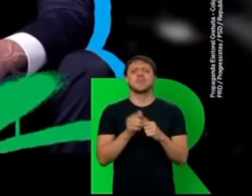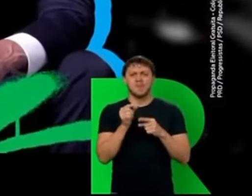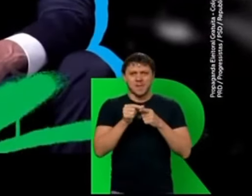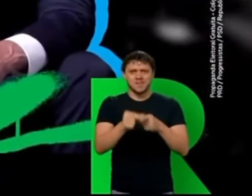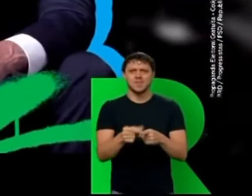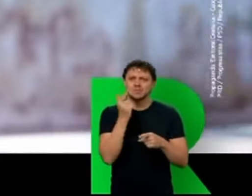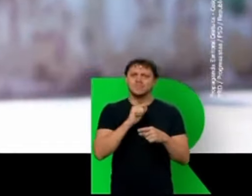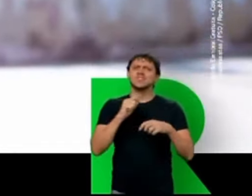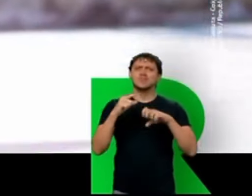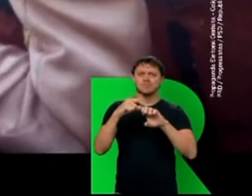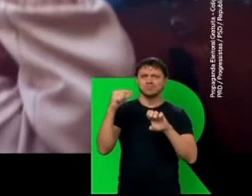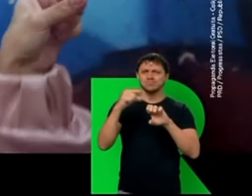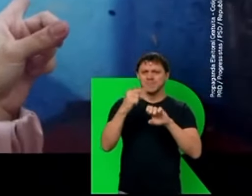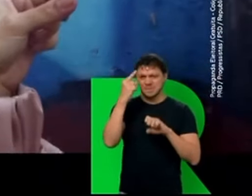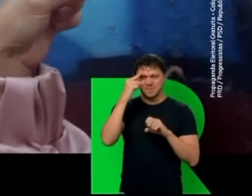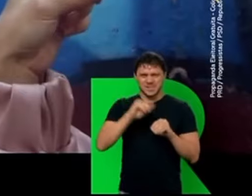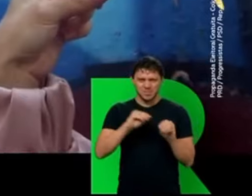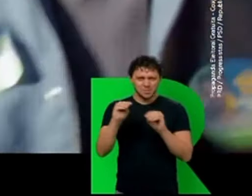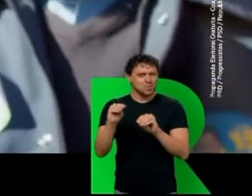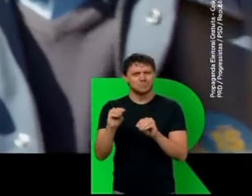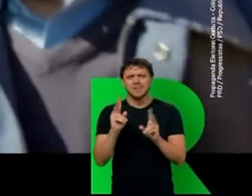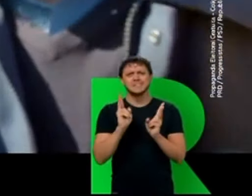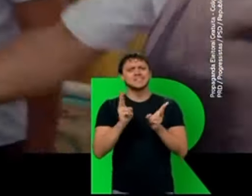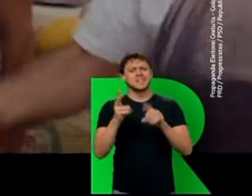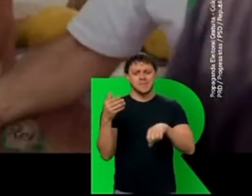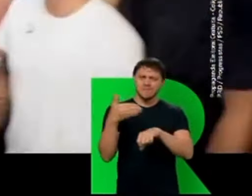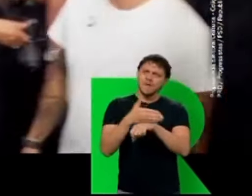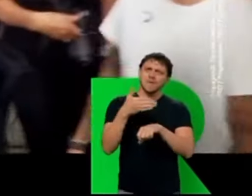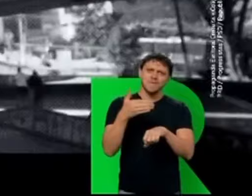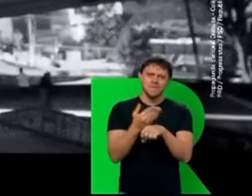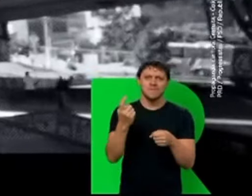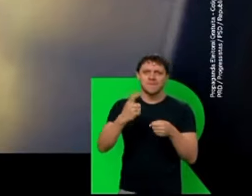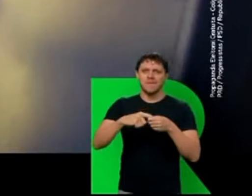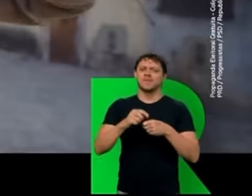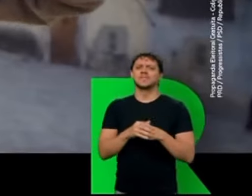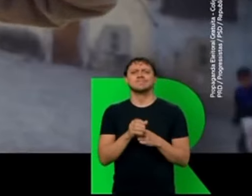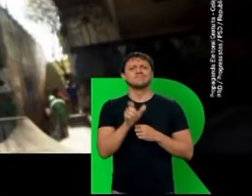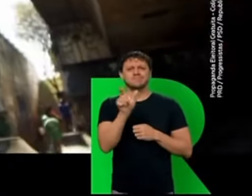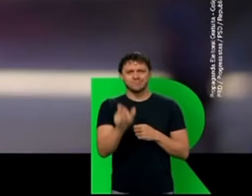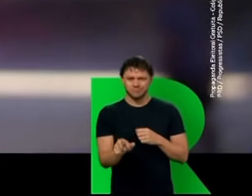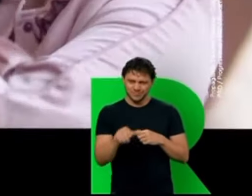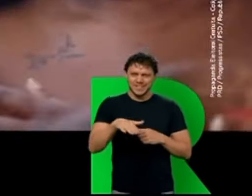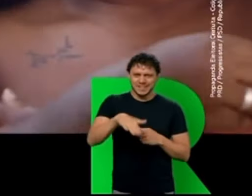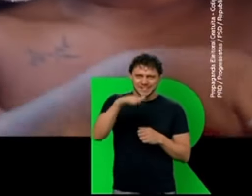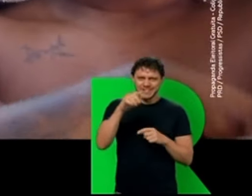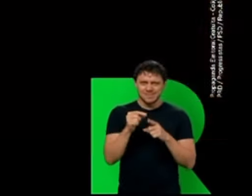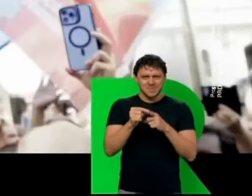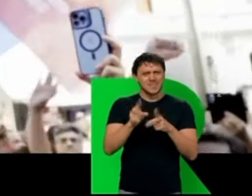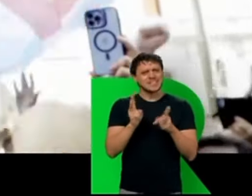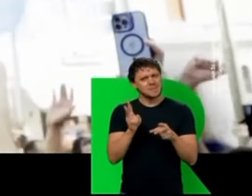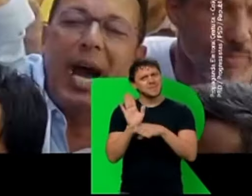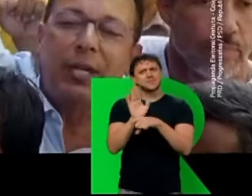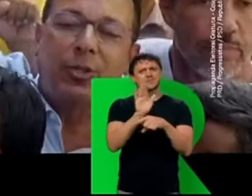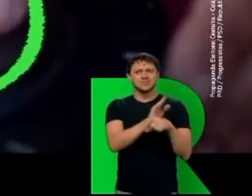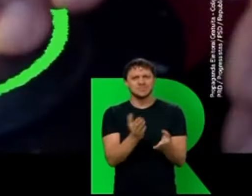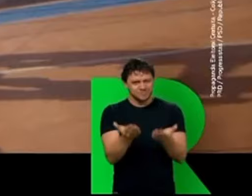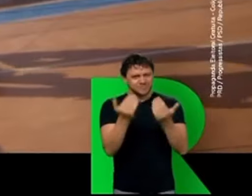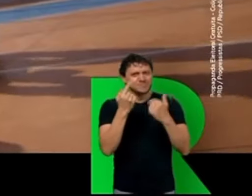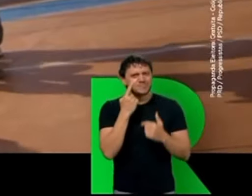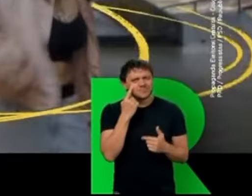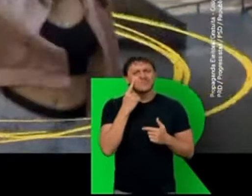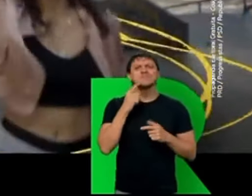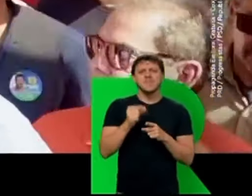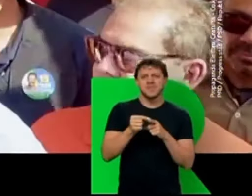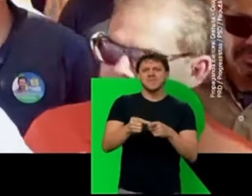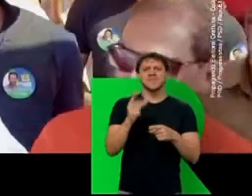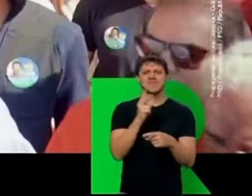virou empreendedor. Pensa que saiu de lá? Sempre voltou. Porque cria que é cria, sempre ajuda os seus. Levanta os braços, diz aí,